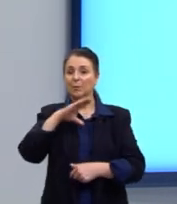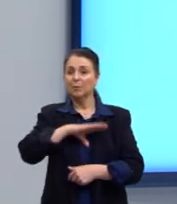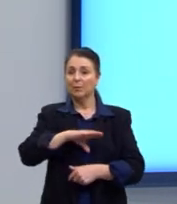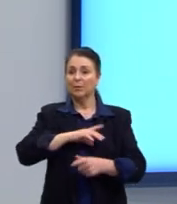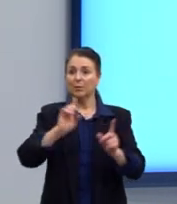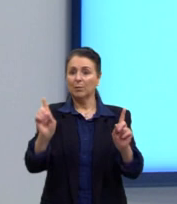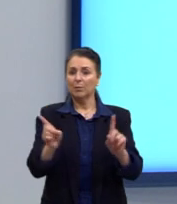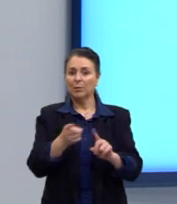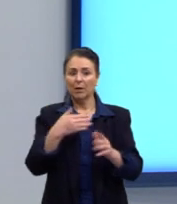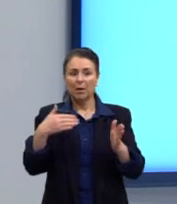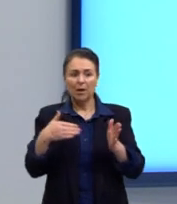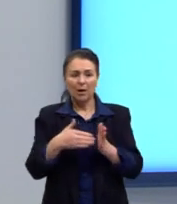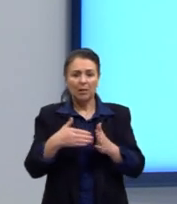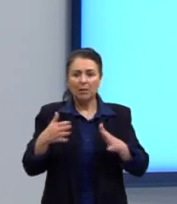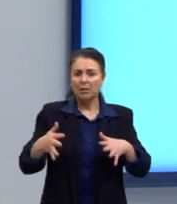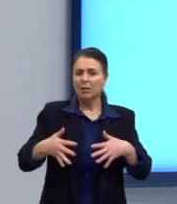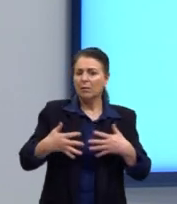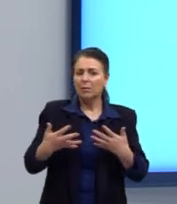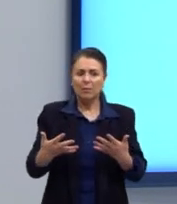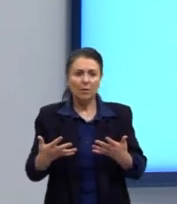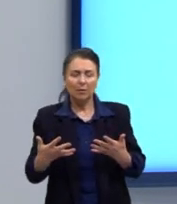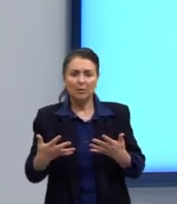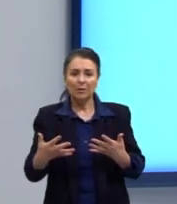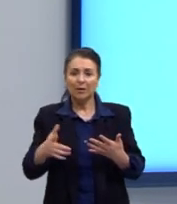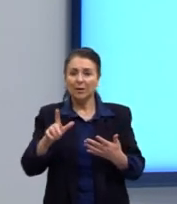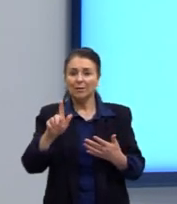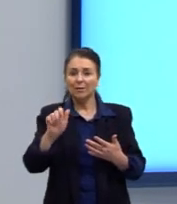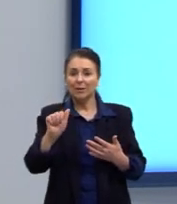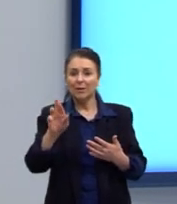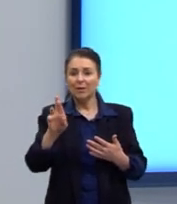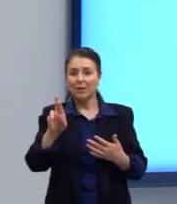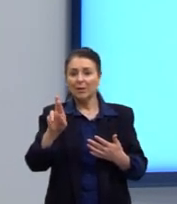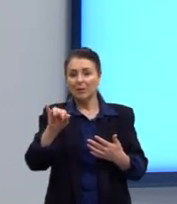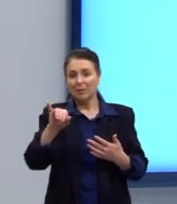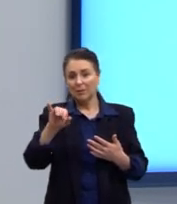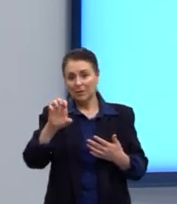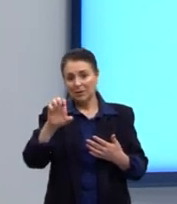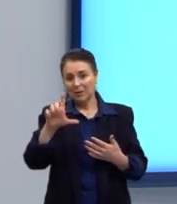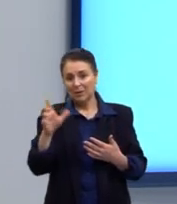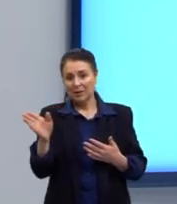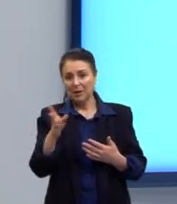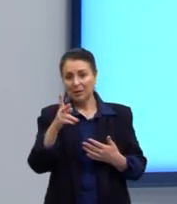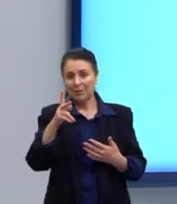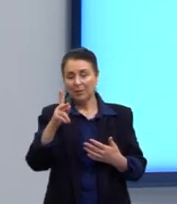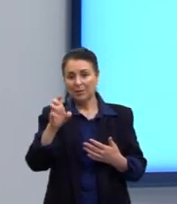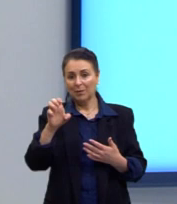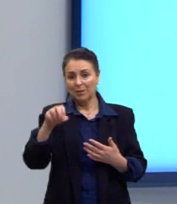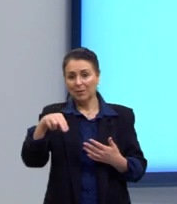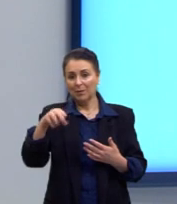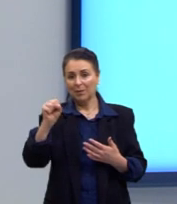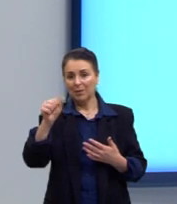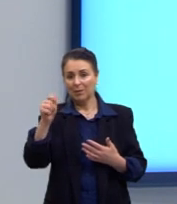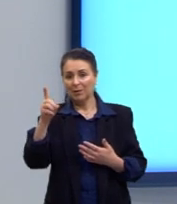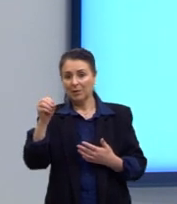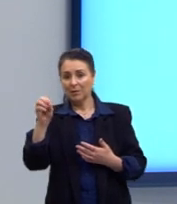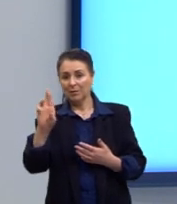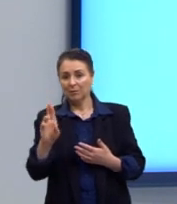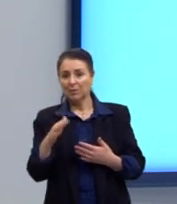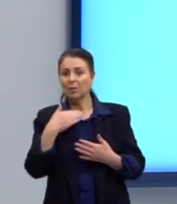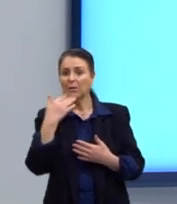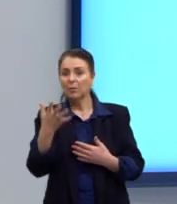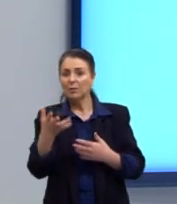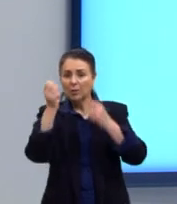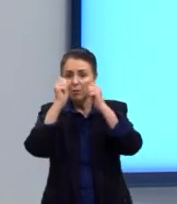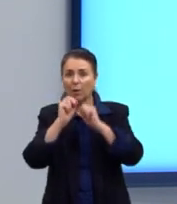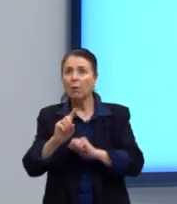Até quando que é uma música aí do Gabriel Pensador tá e a letra diz o seguinte não adianta olhar